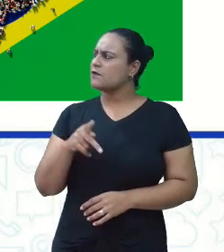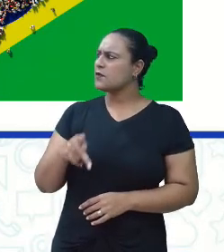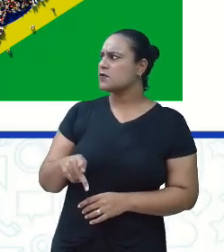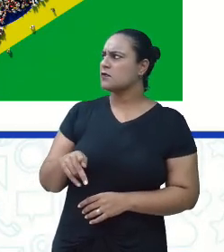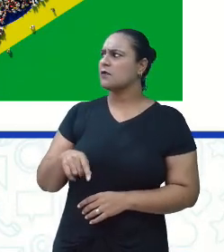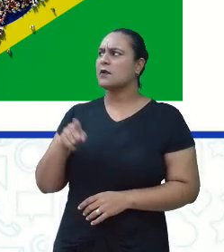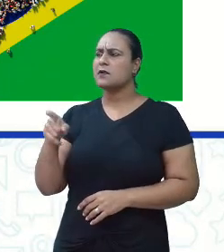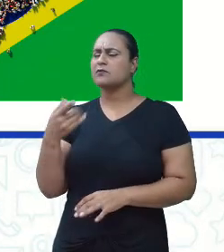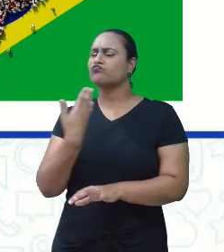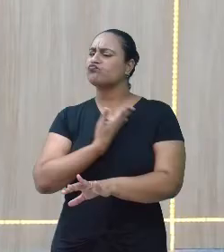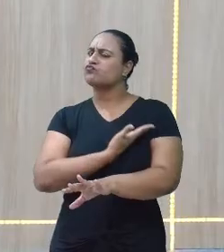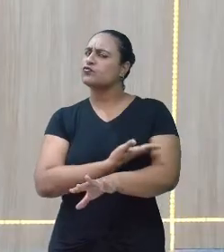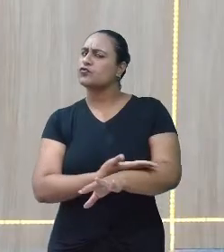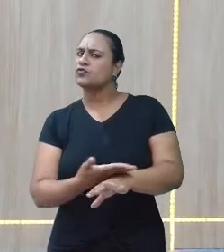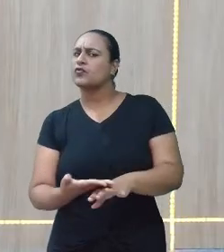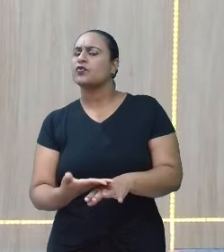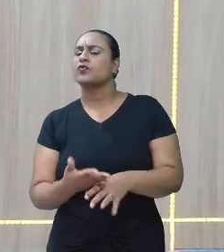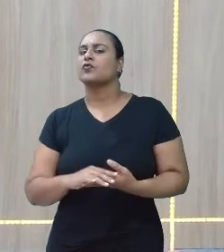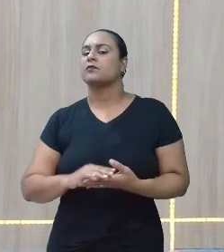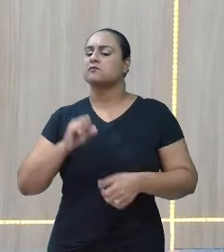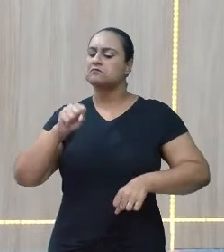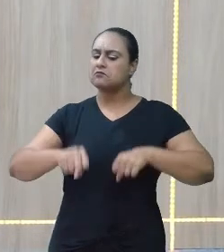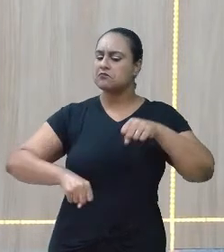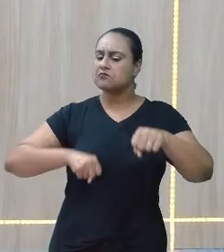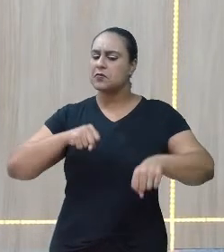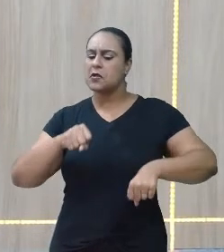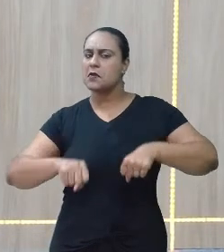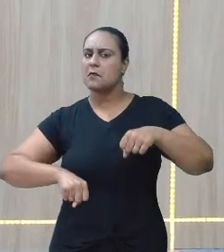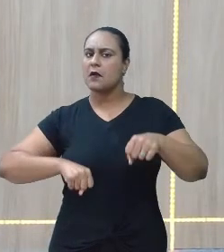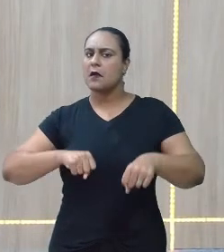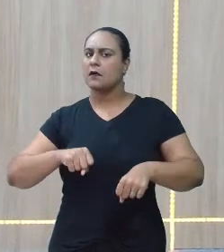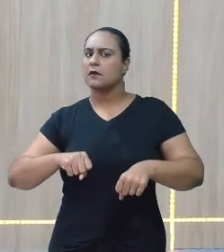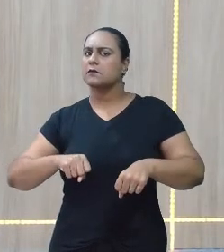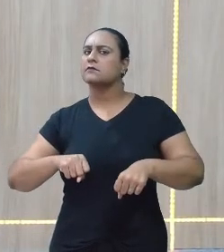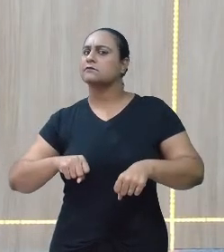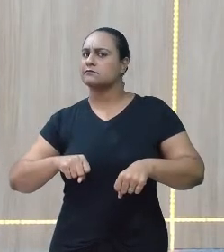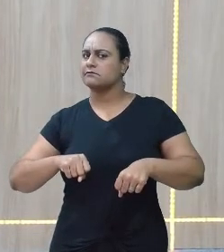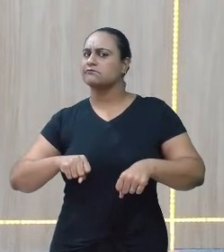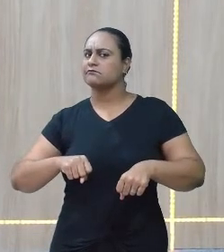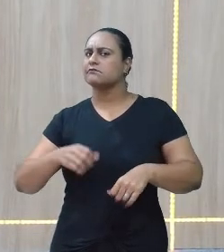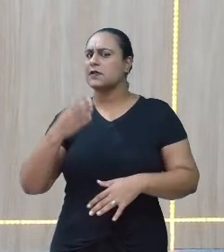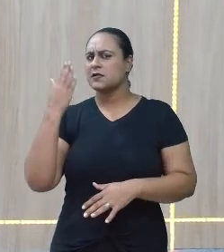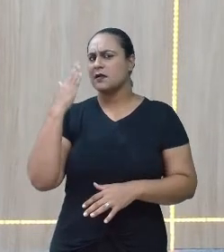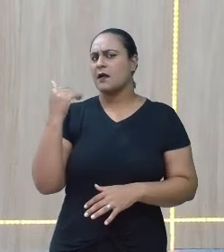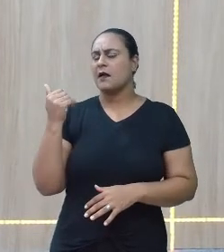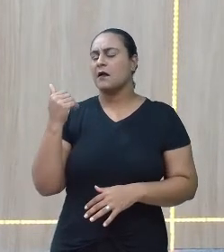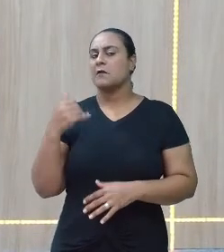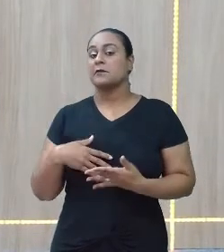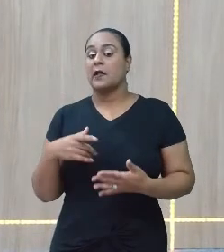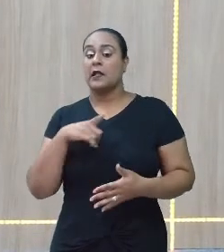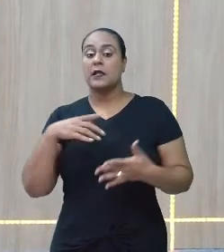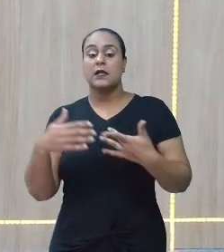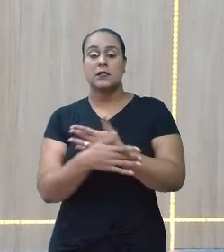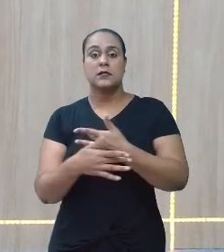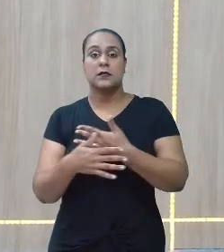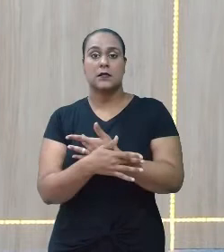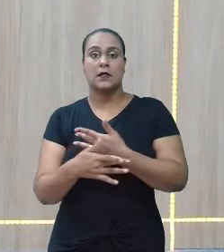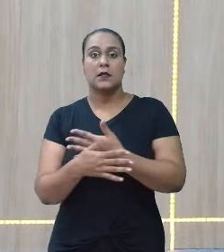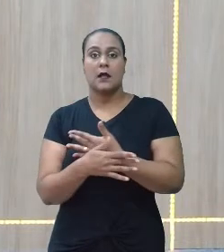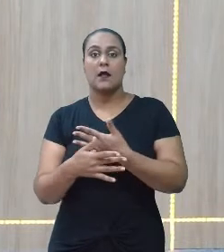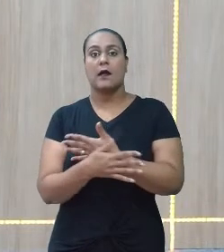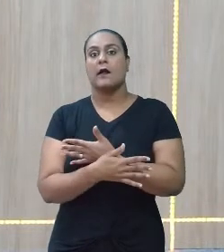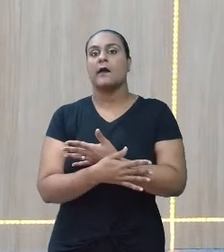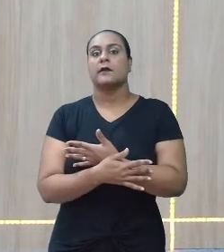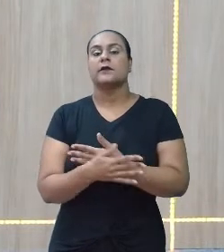o costume de andar de bike, eu acho que passa muito bem por esse processo, né? Nós temos hoje cidades com um grande número